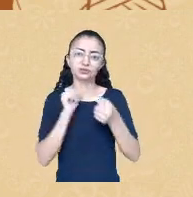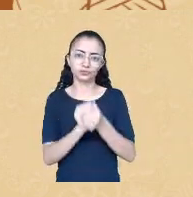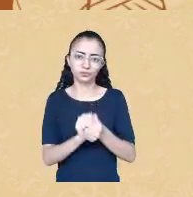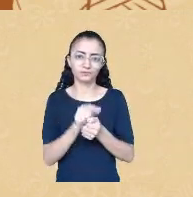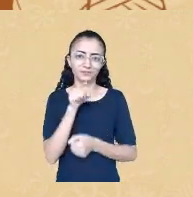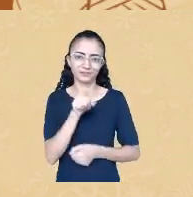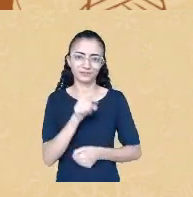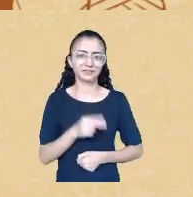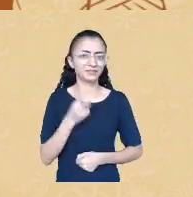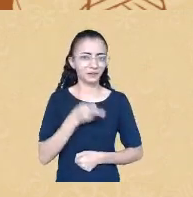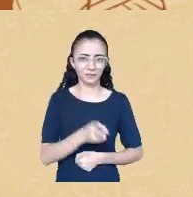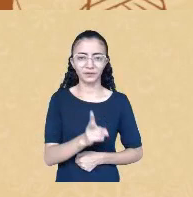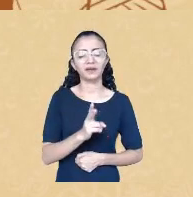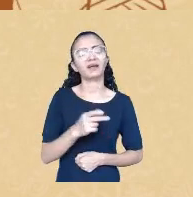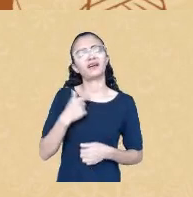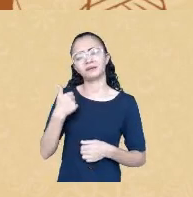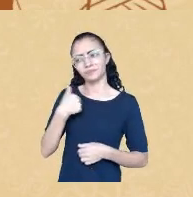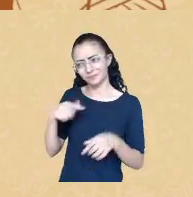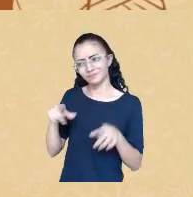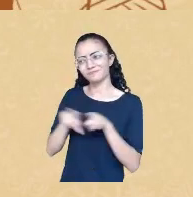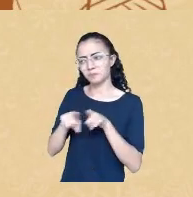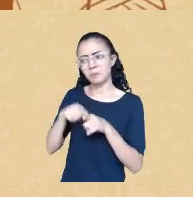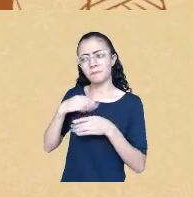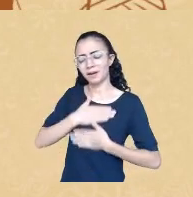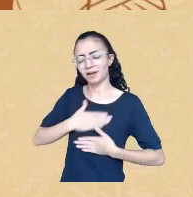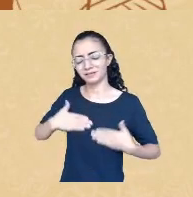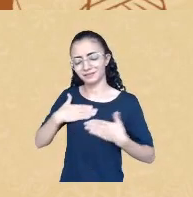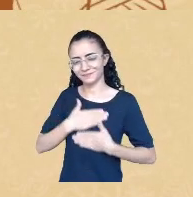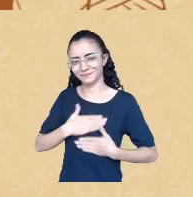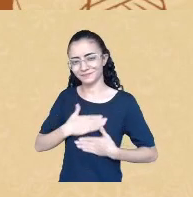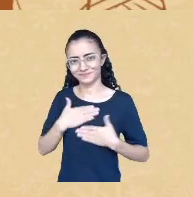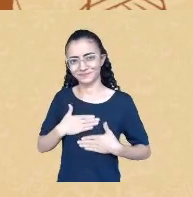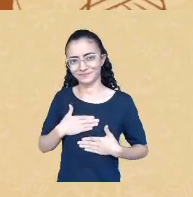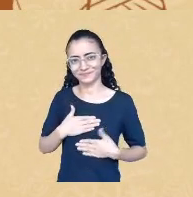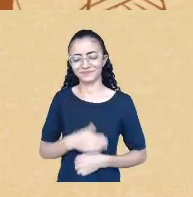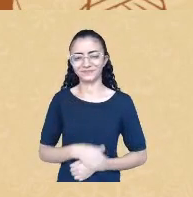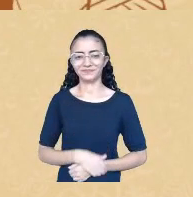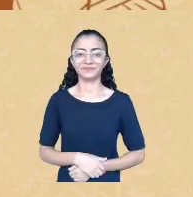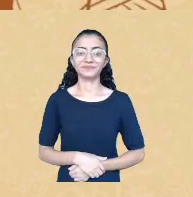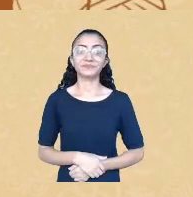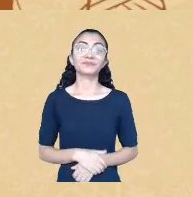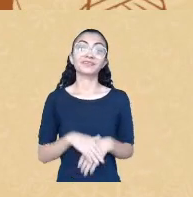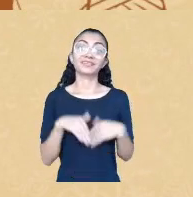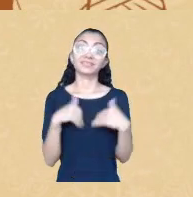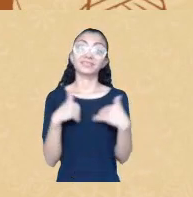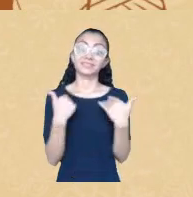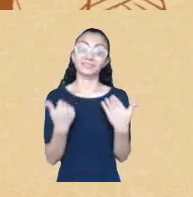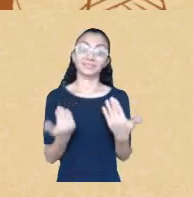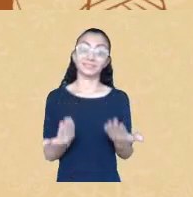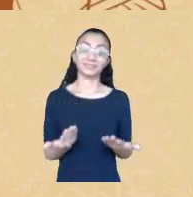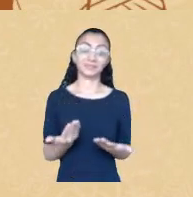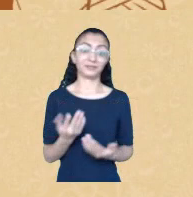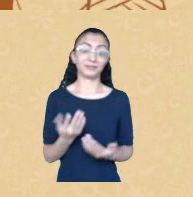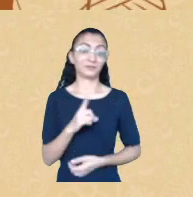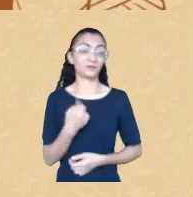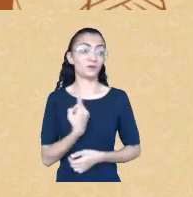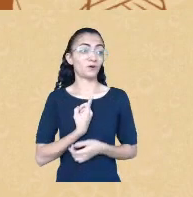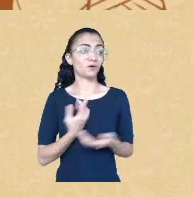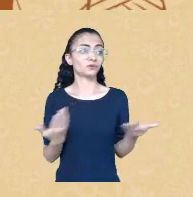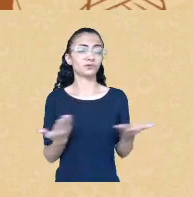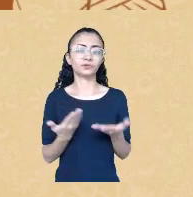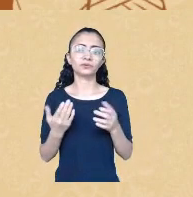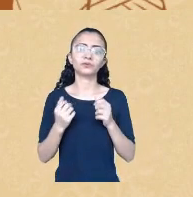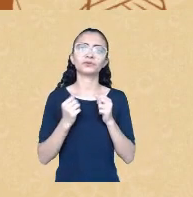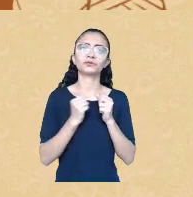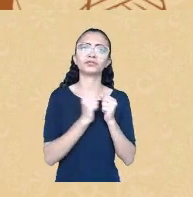meu, amada. Que isso? Minha referência. Então, gente, estamos juntos nessa tarde belíssima no